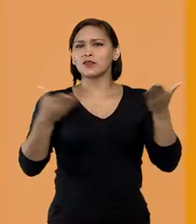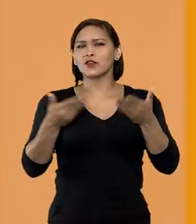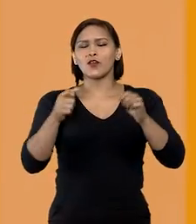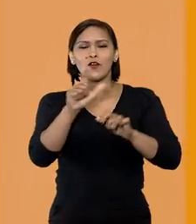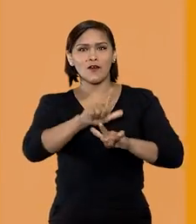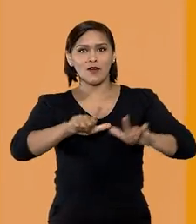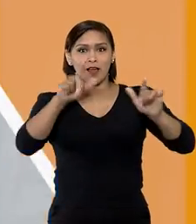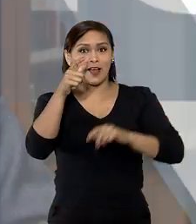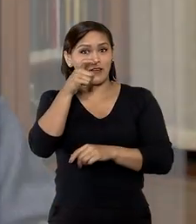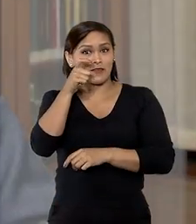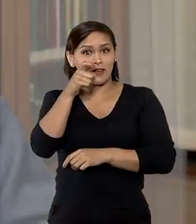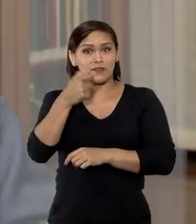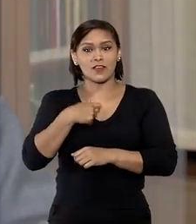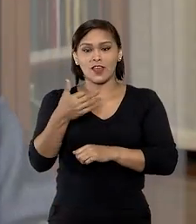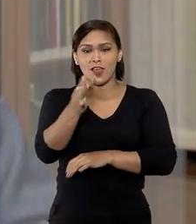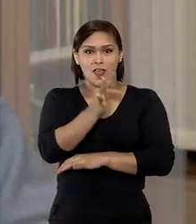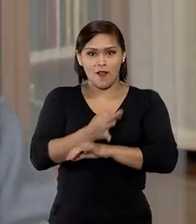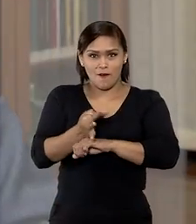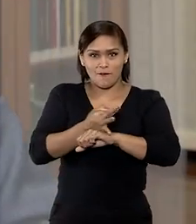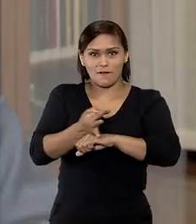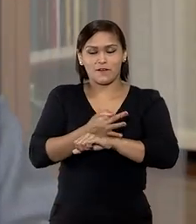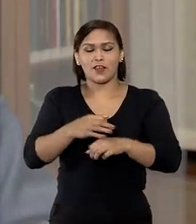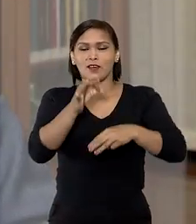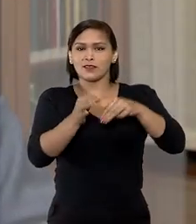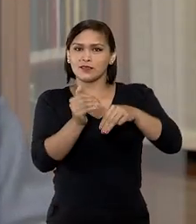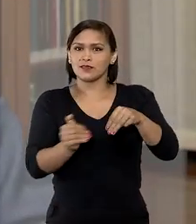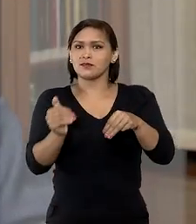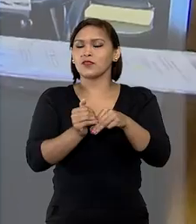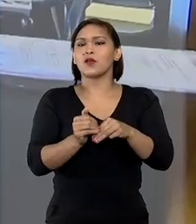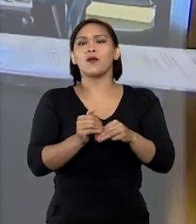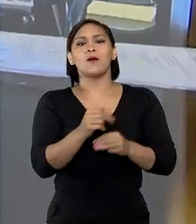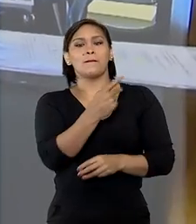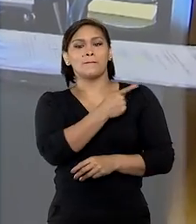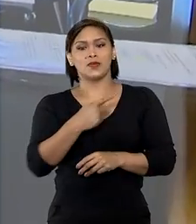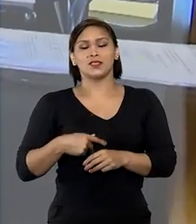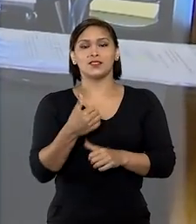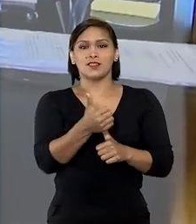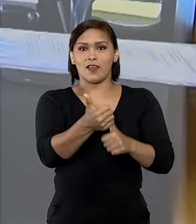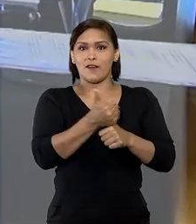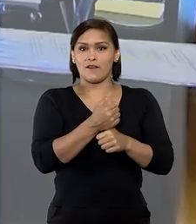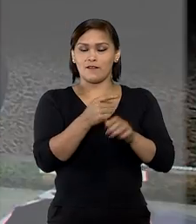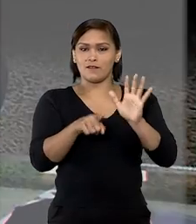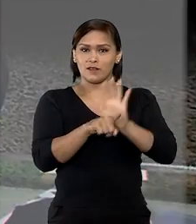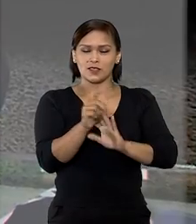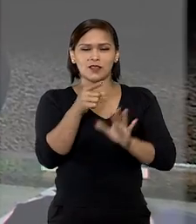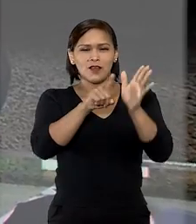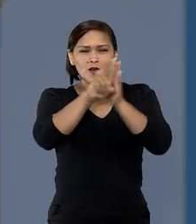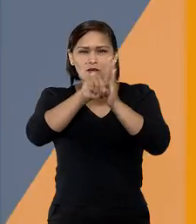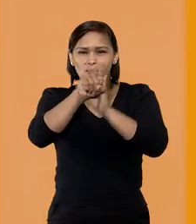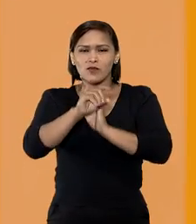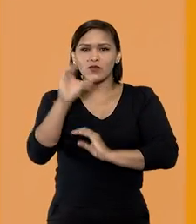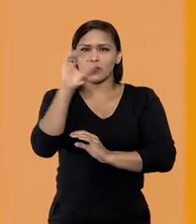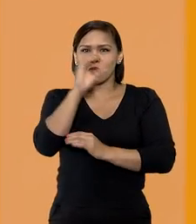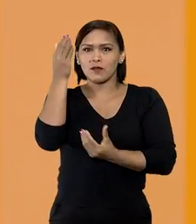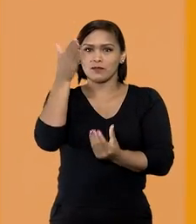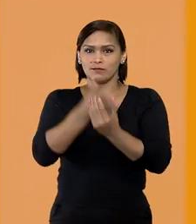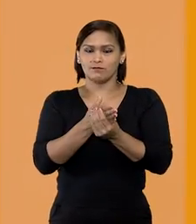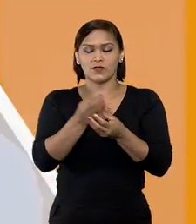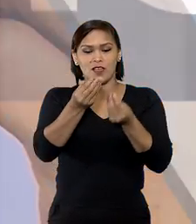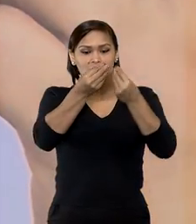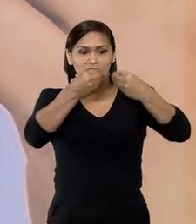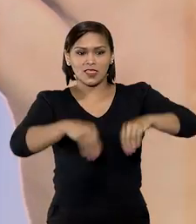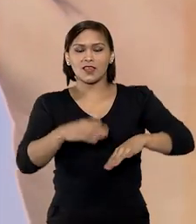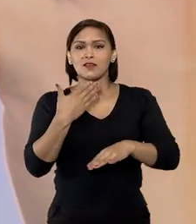hoje você vai ver durante as férias dos ministros Presidente e vice do tribunal analisam casos urgentes